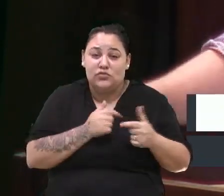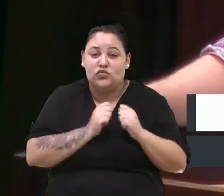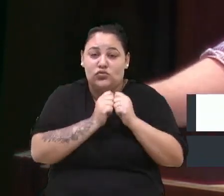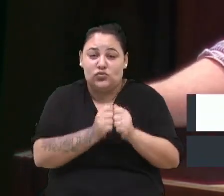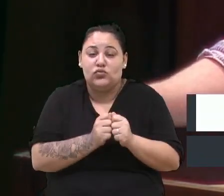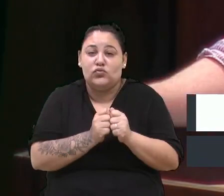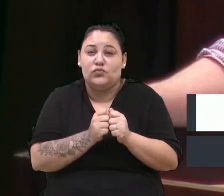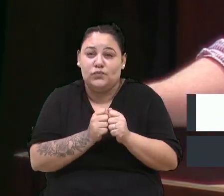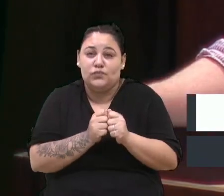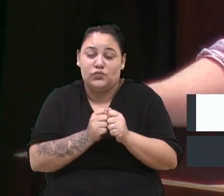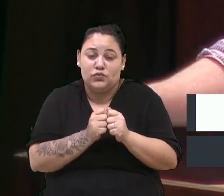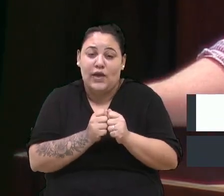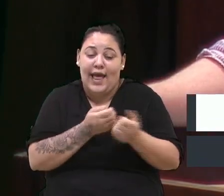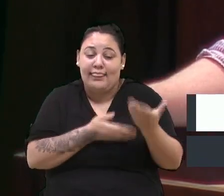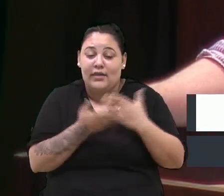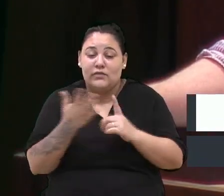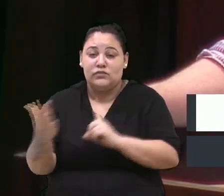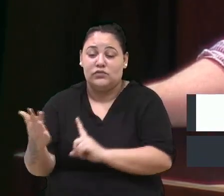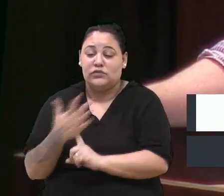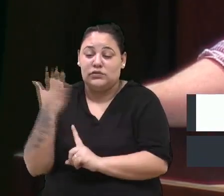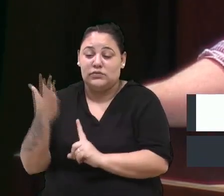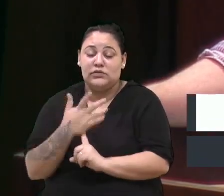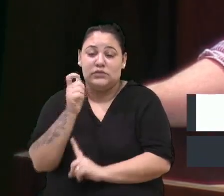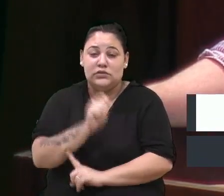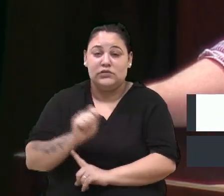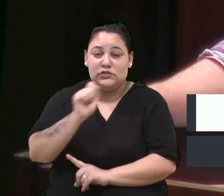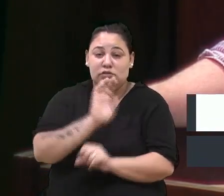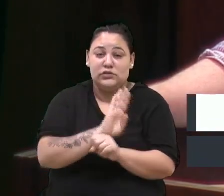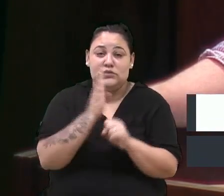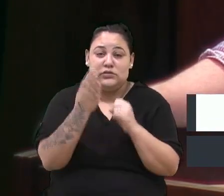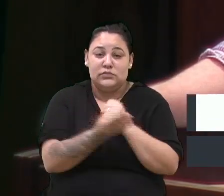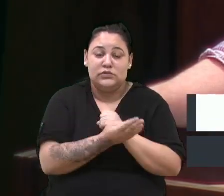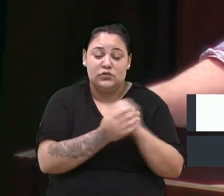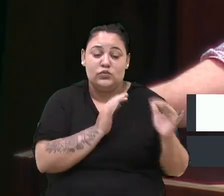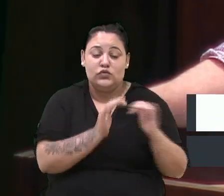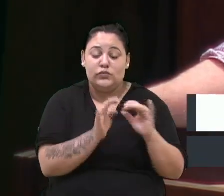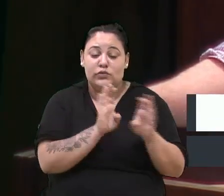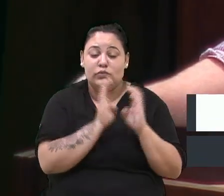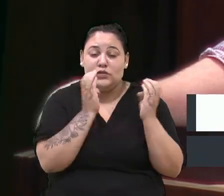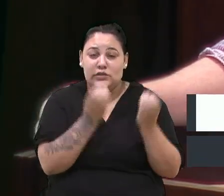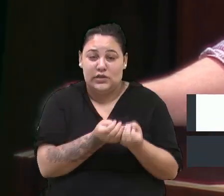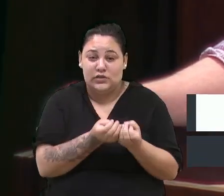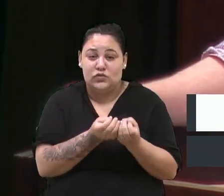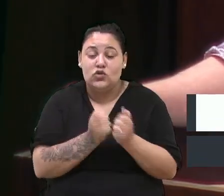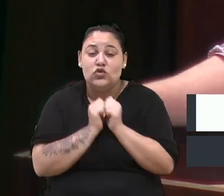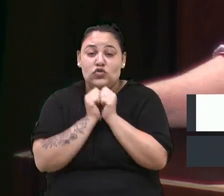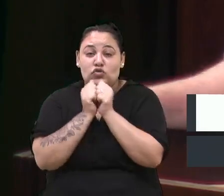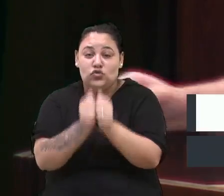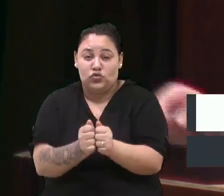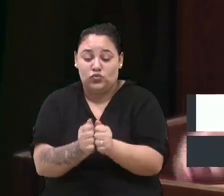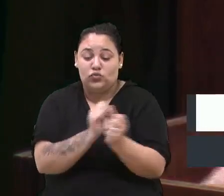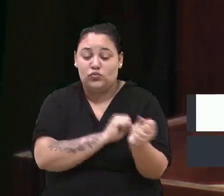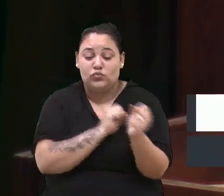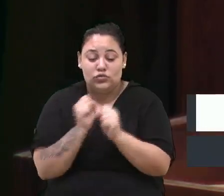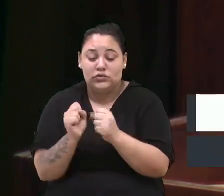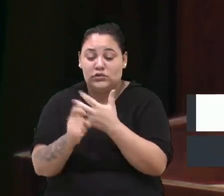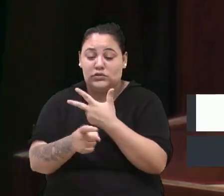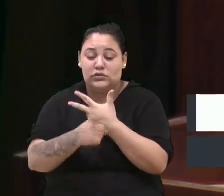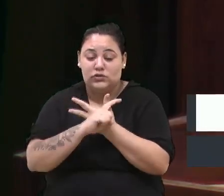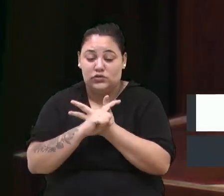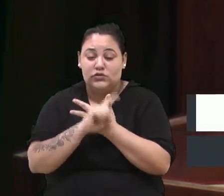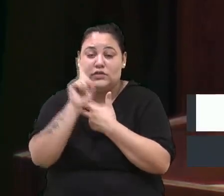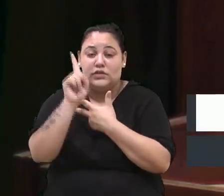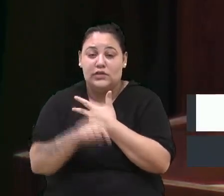numa das demandas das associações de bairro e do movimento comunitário, em conjunto com o Poder Executivo, que é